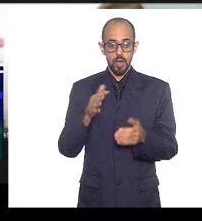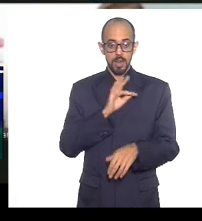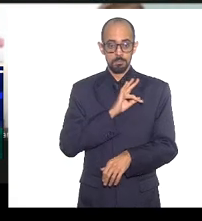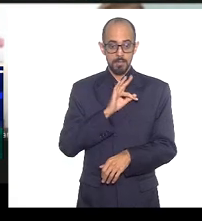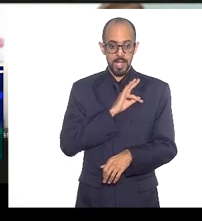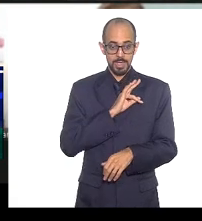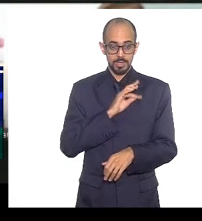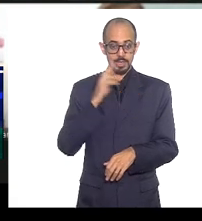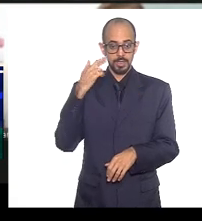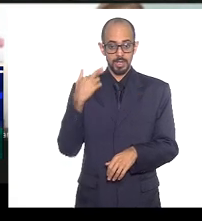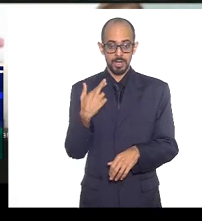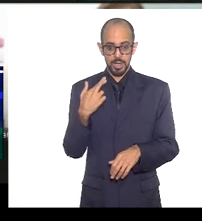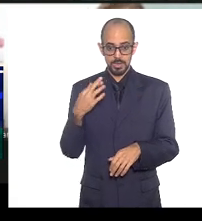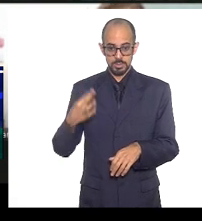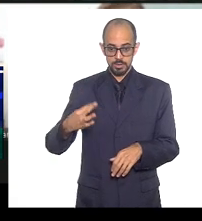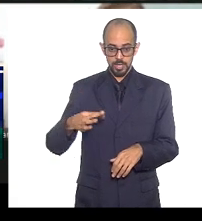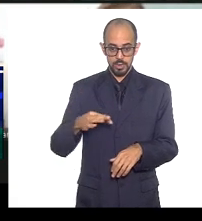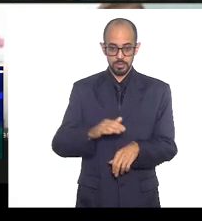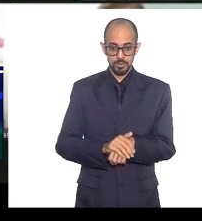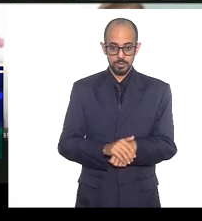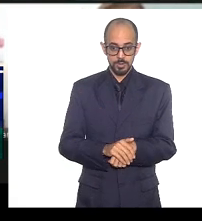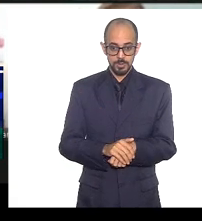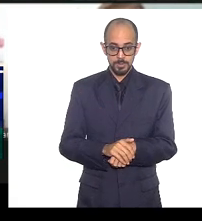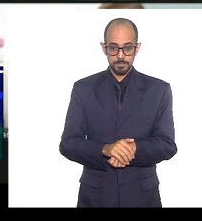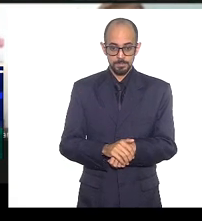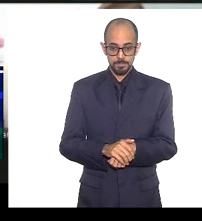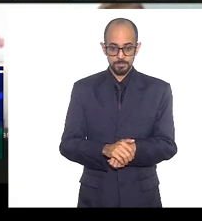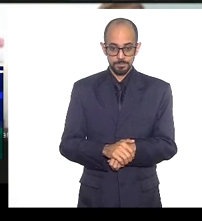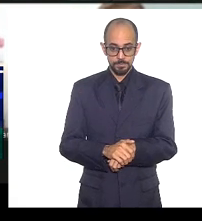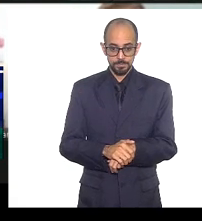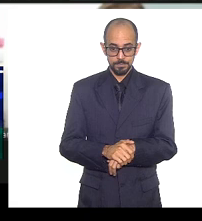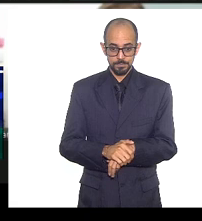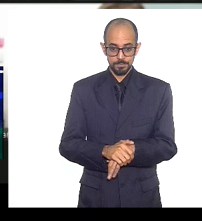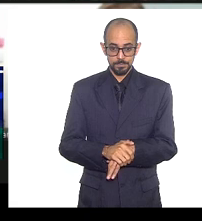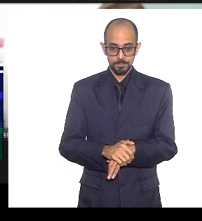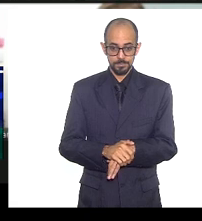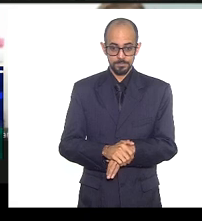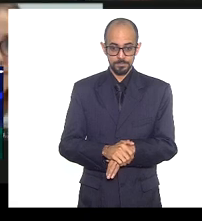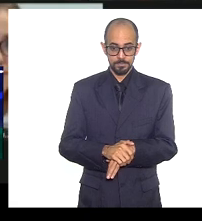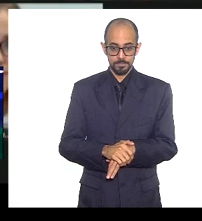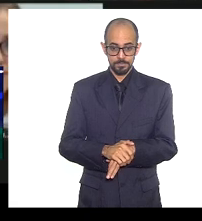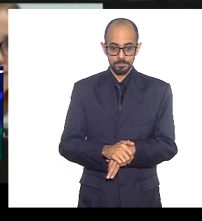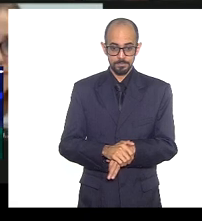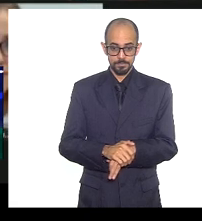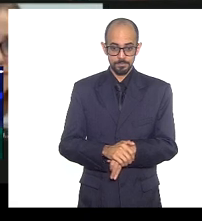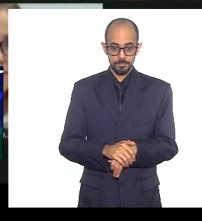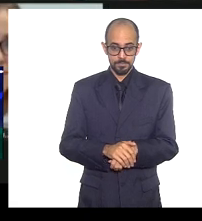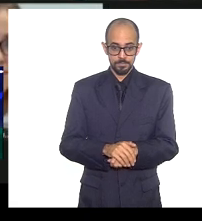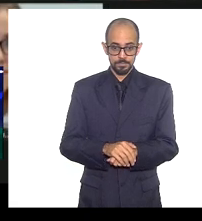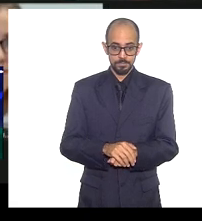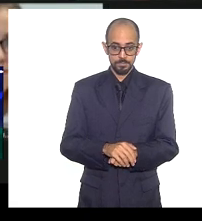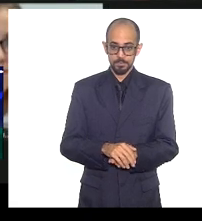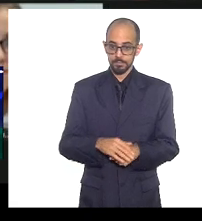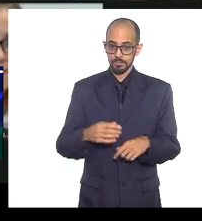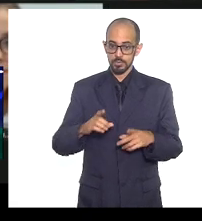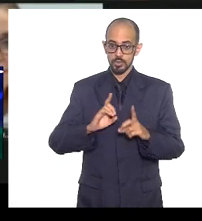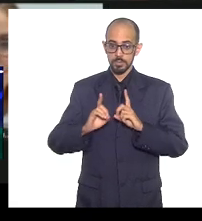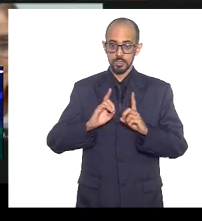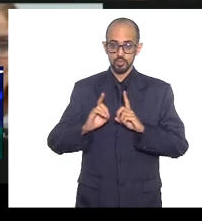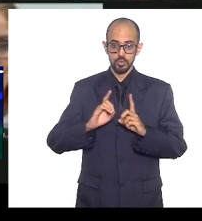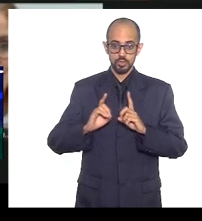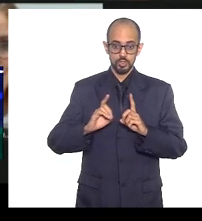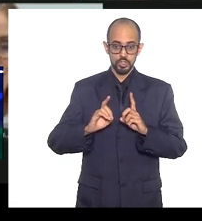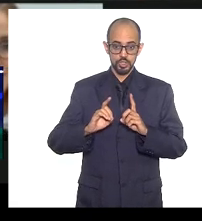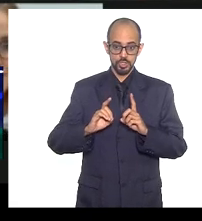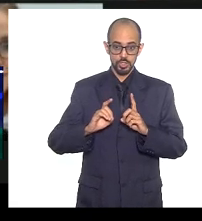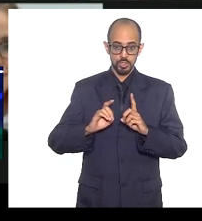Renata, o que é? Renata Souza, senhor presidente, por favor. É para discutir o projeto que tem em pauta do Sérgio Fernandes,